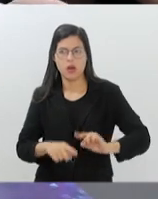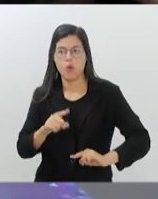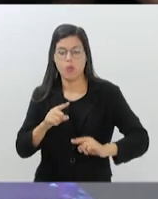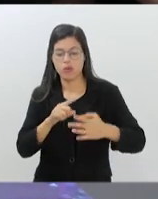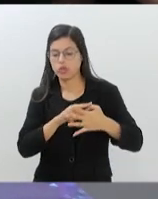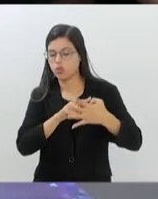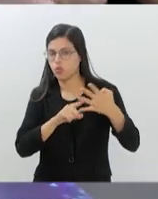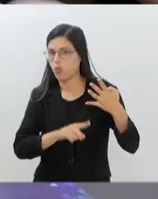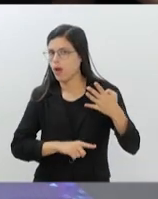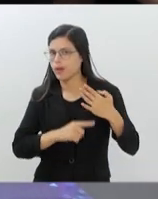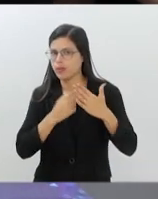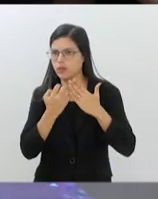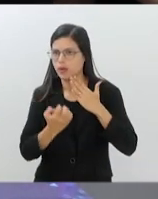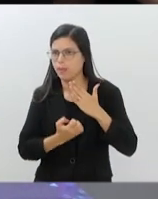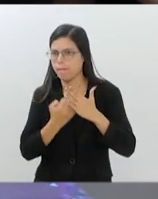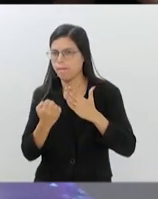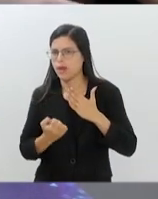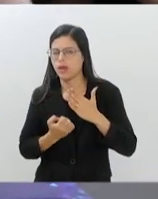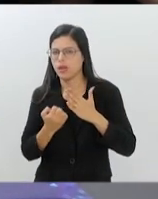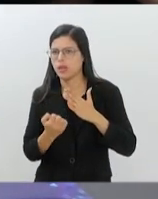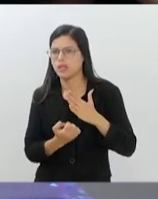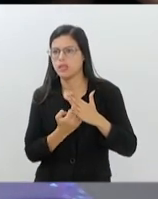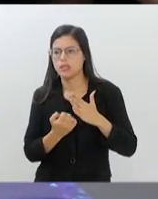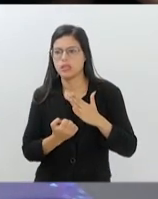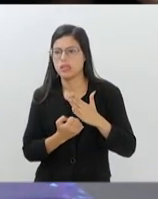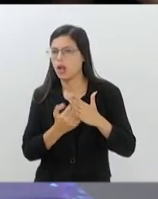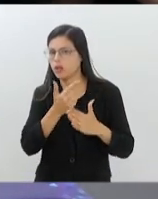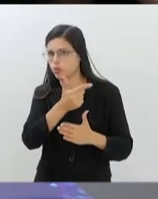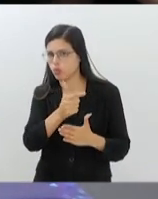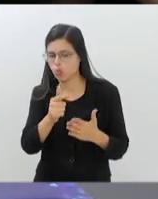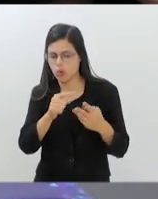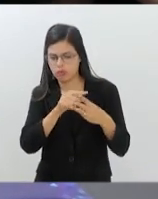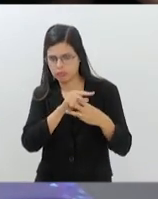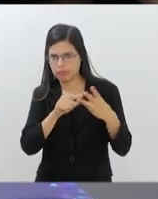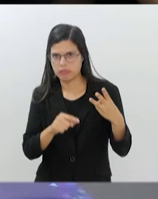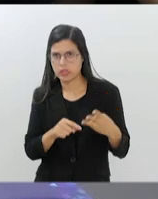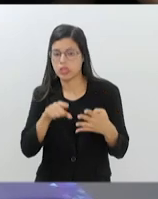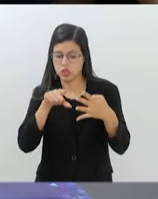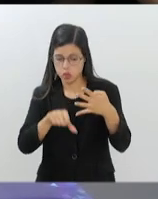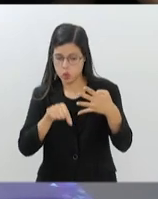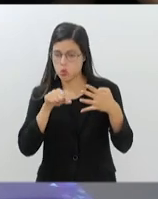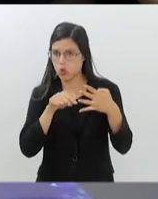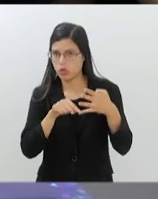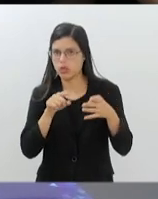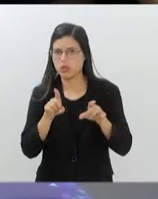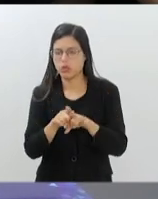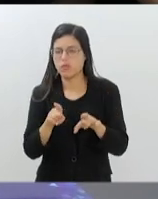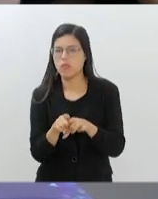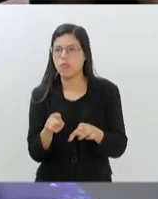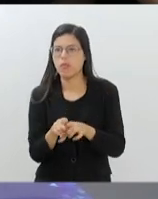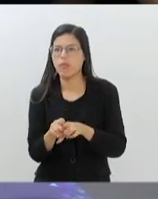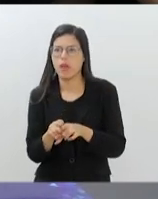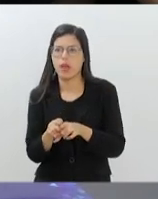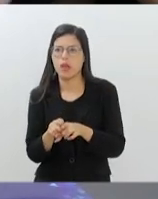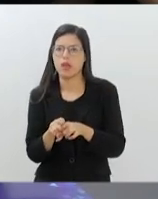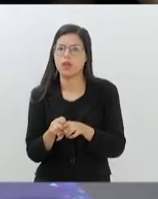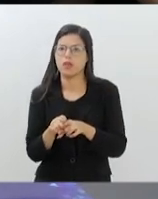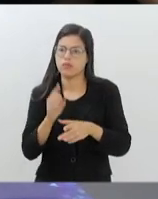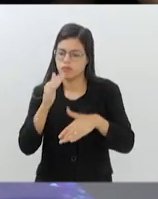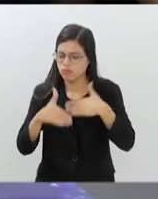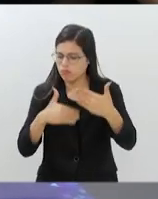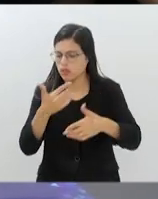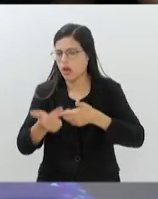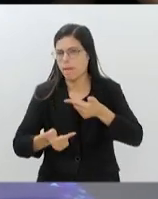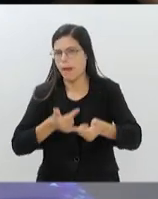aquela que foi eleita a pela melhor ideia criativa mas as outras três três também se envolvem no processo e todas elas cuidam das